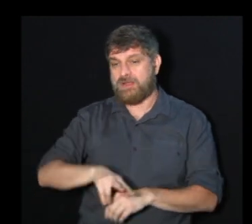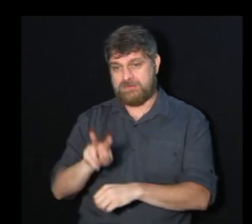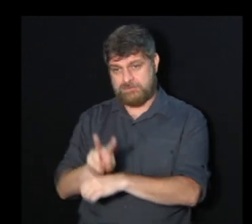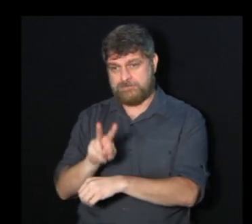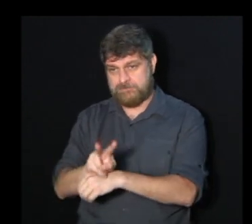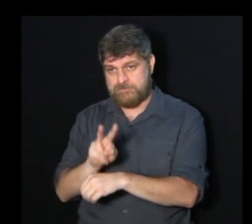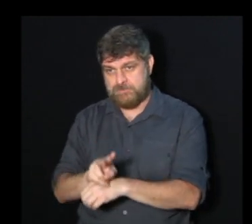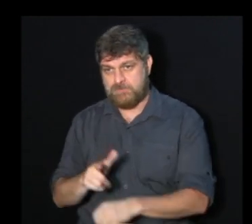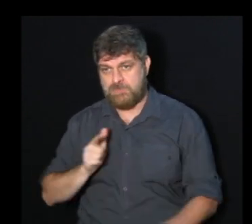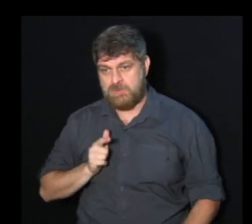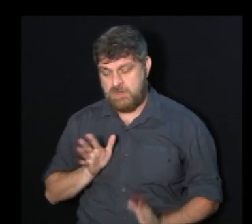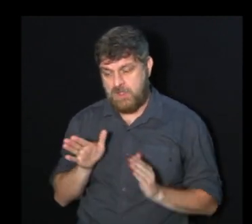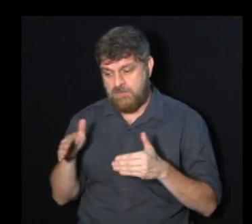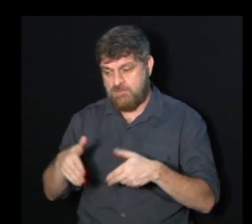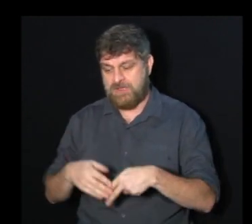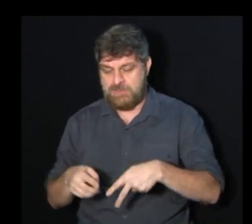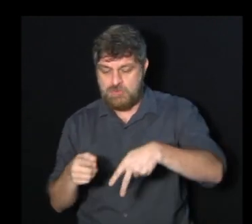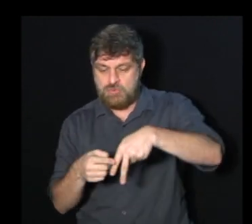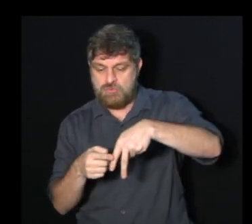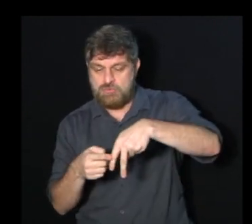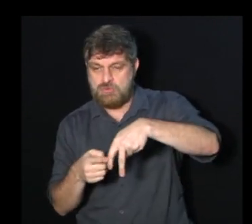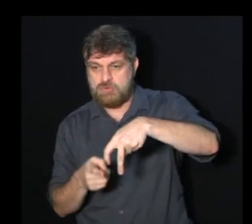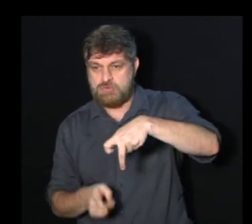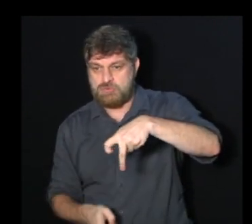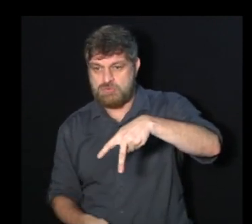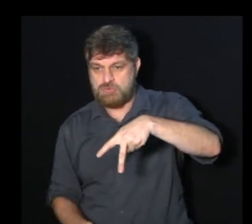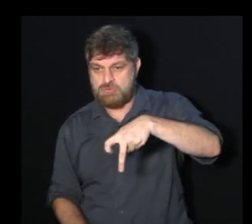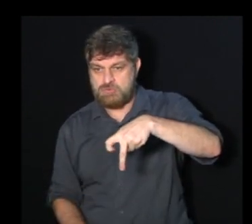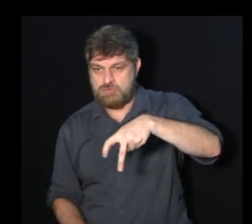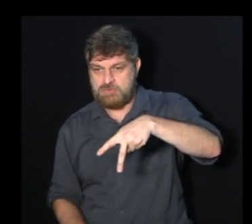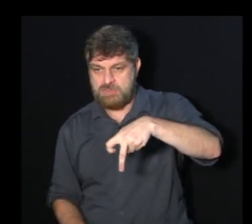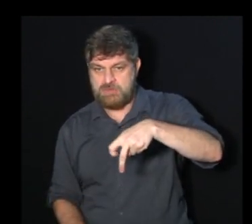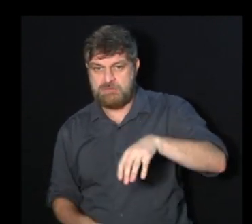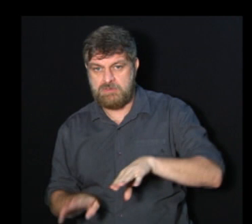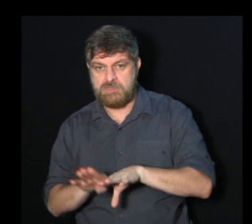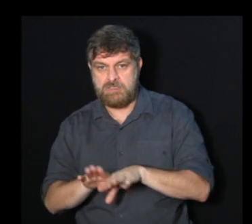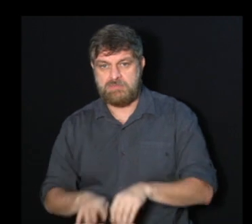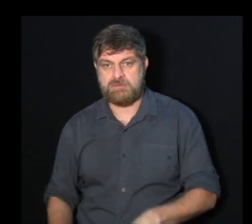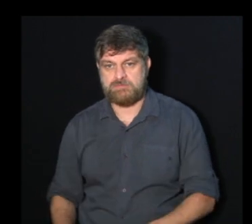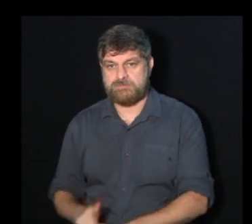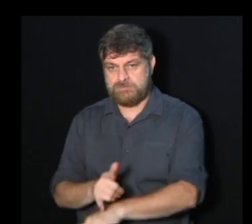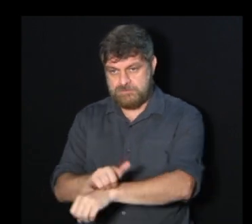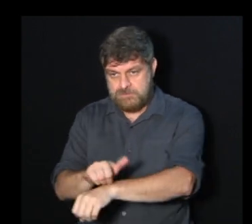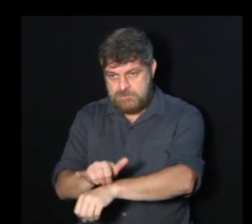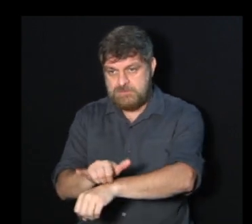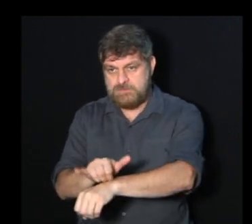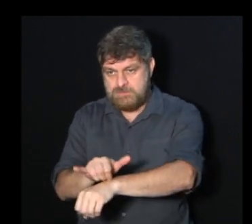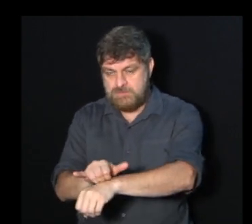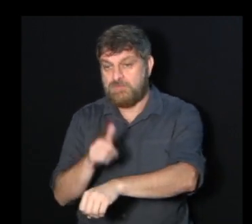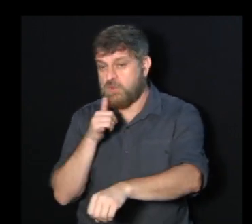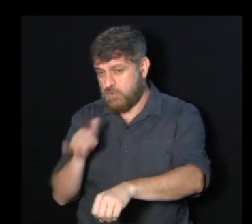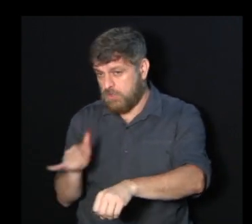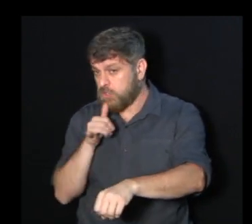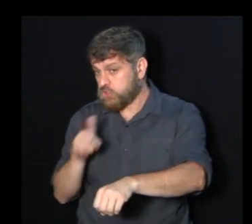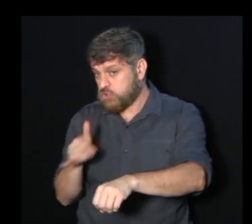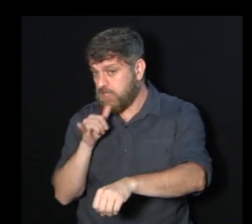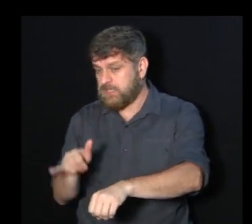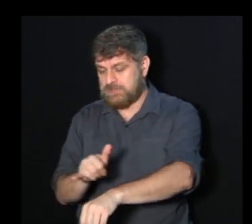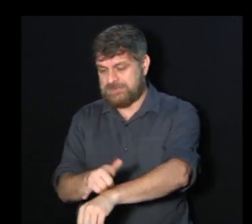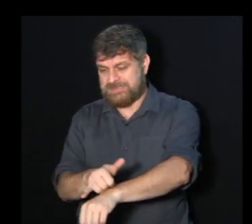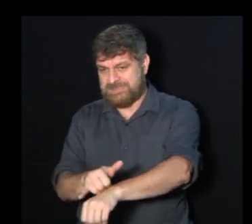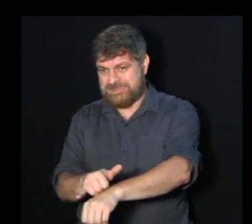caso aqui, a ênfase do joelho, né? Eletroestimulação muscular, muito usado, né? É